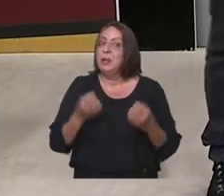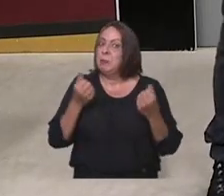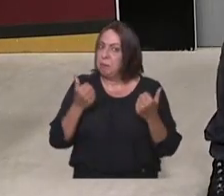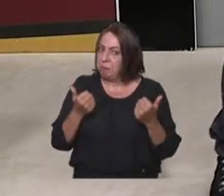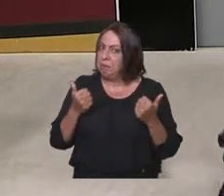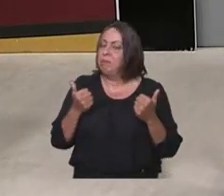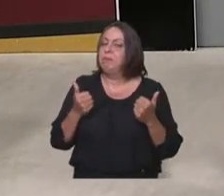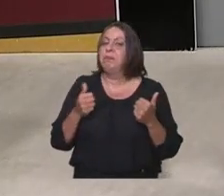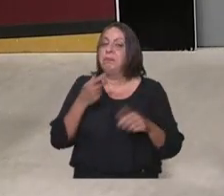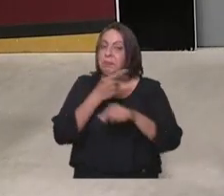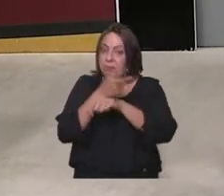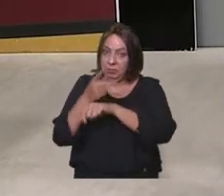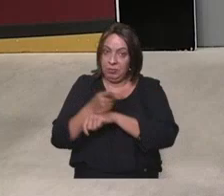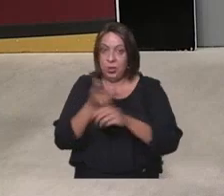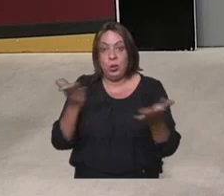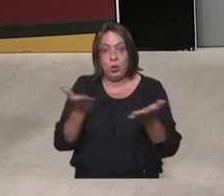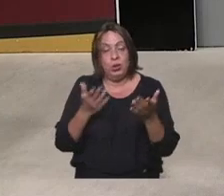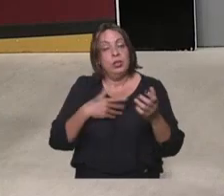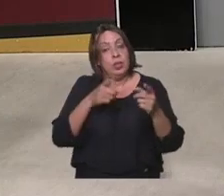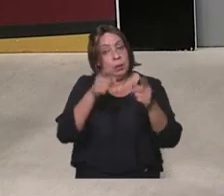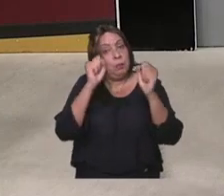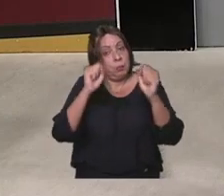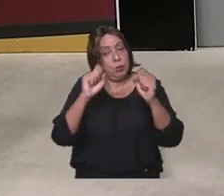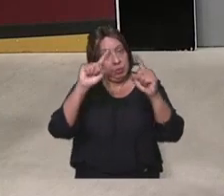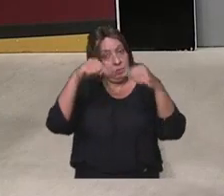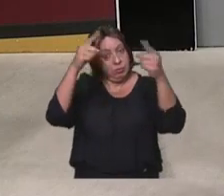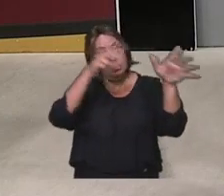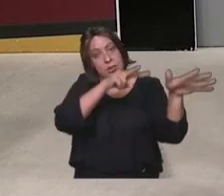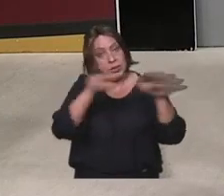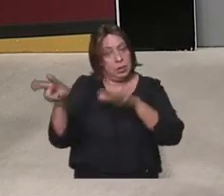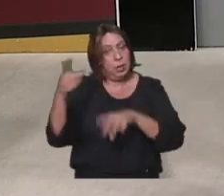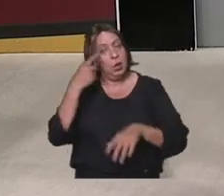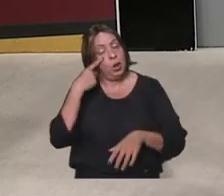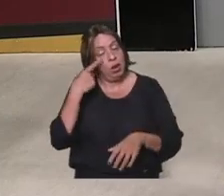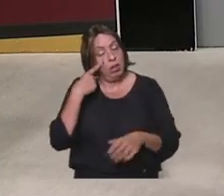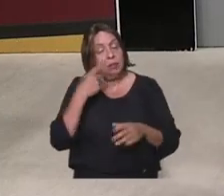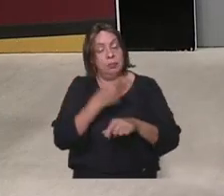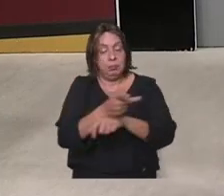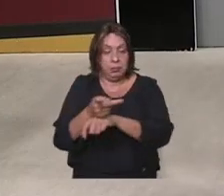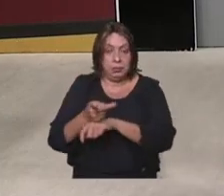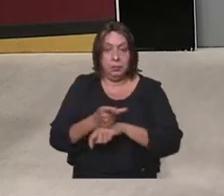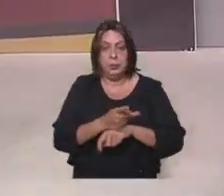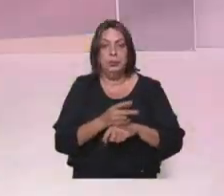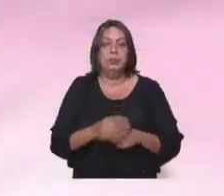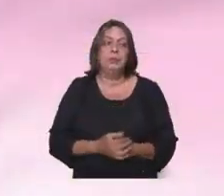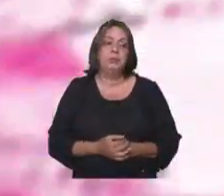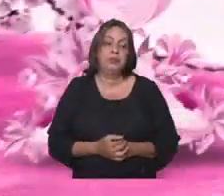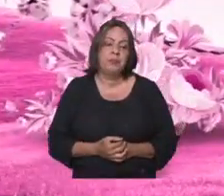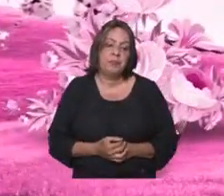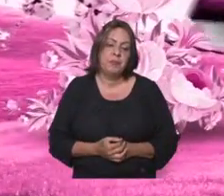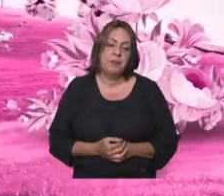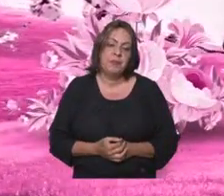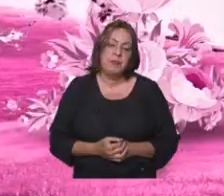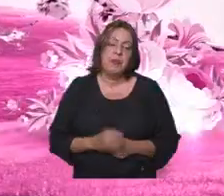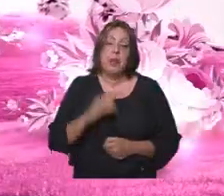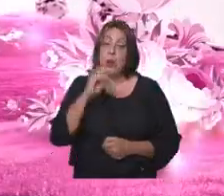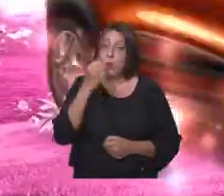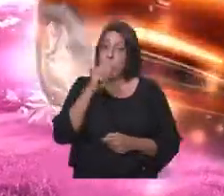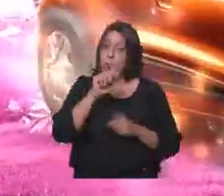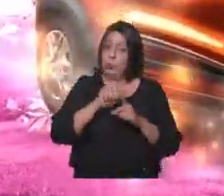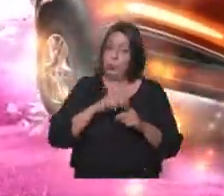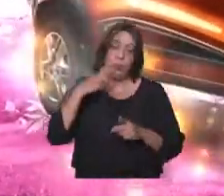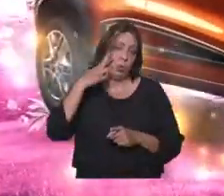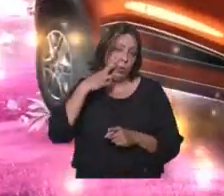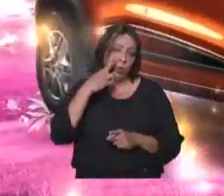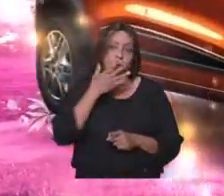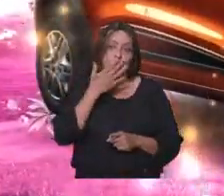gente levando seus prêmios hoje e você pode levar o seu semana que vem. Olha a premiação que espera por você. O outubro é rosa,